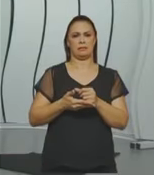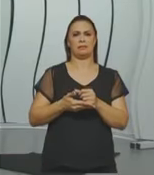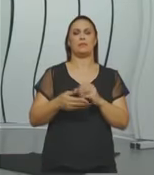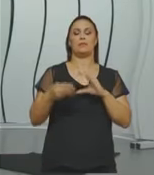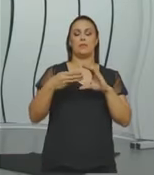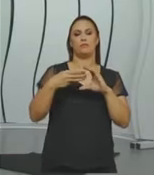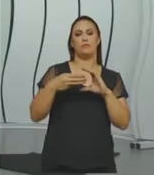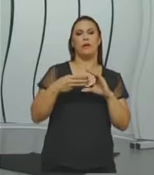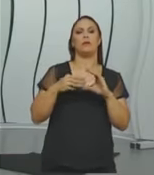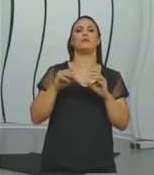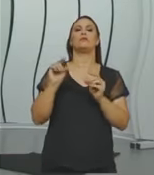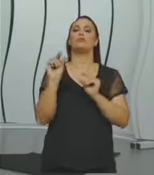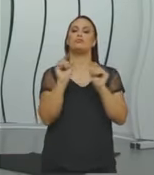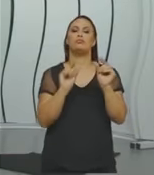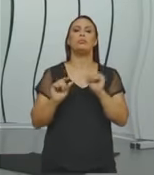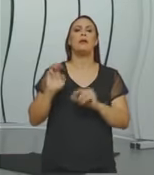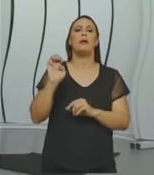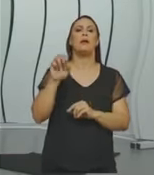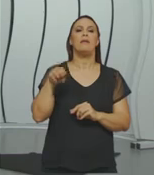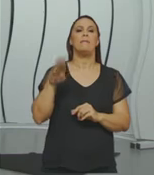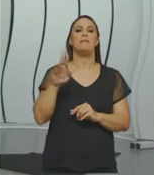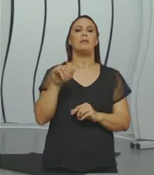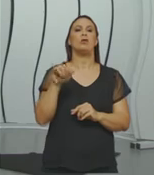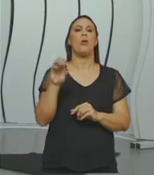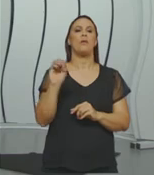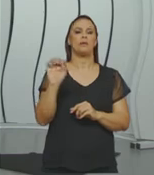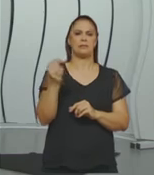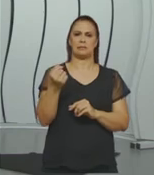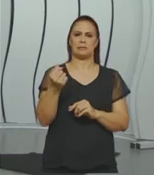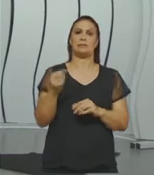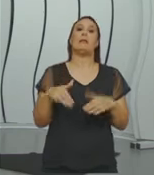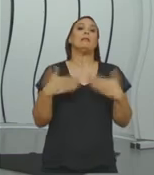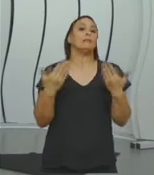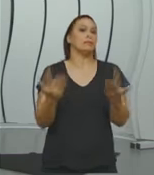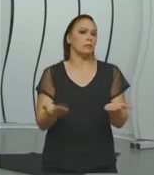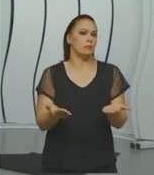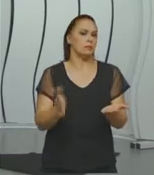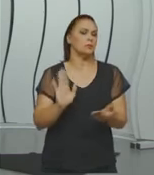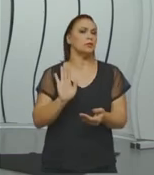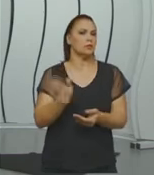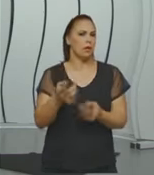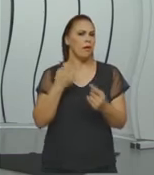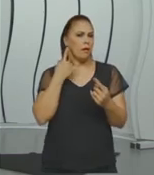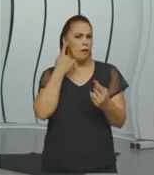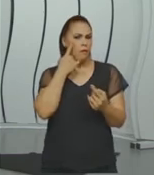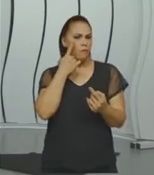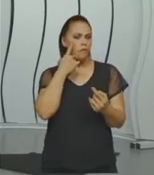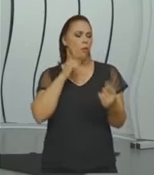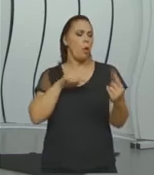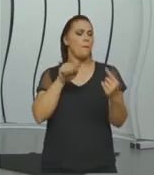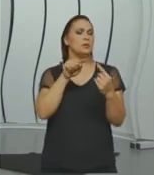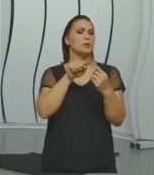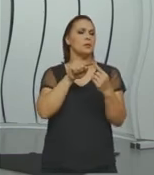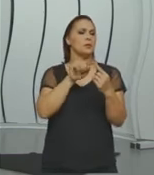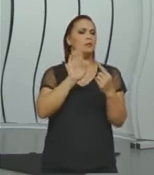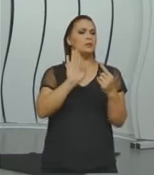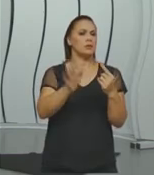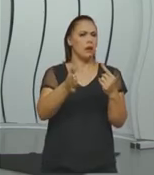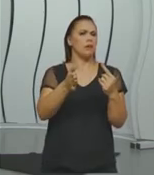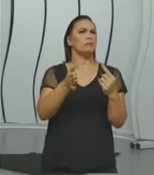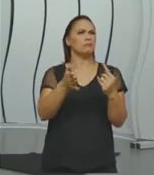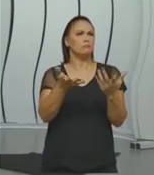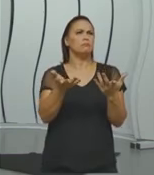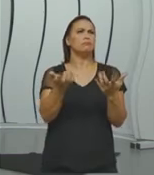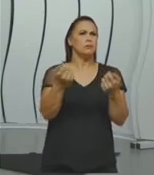da nossa aula de hoje, deu para ter uma noção que a gente vai tratar então do